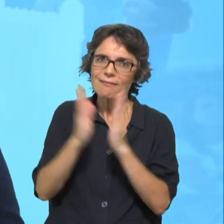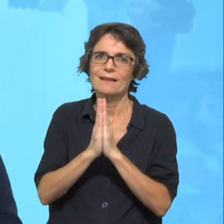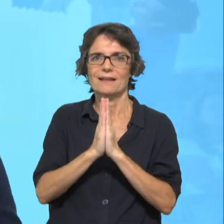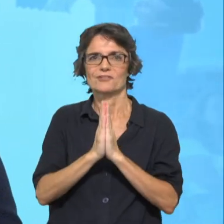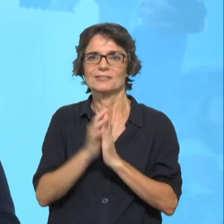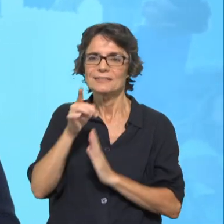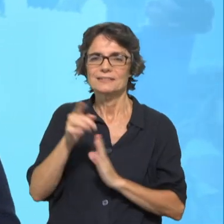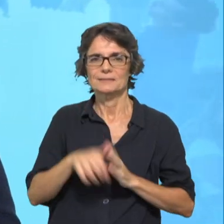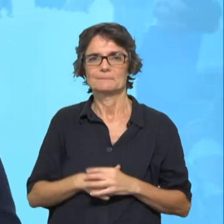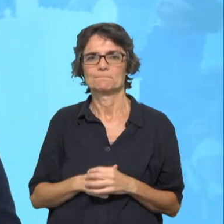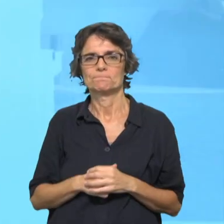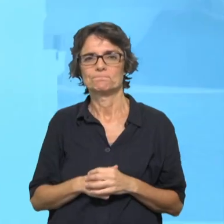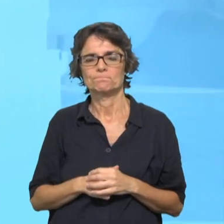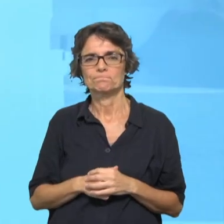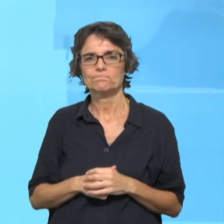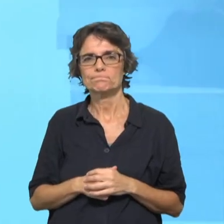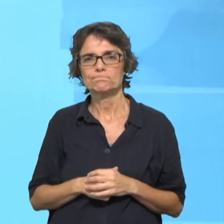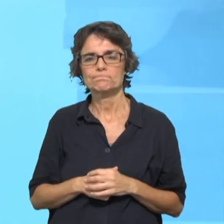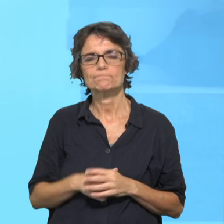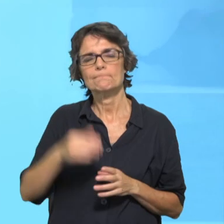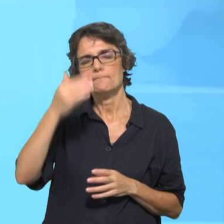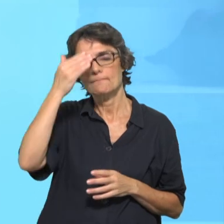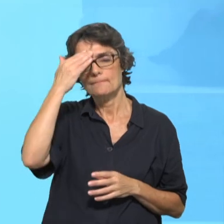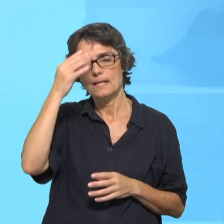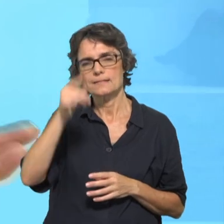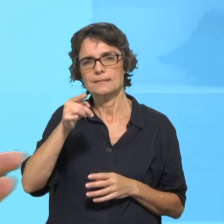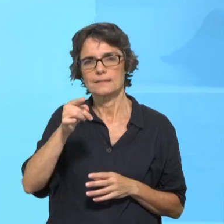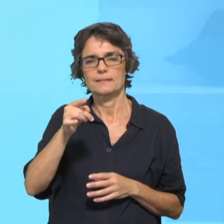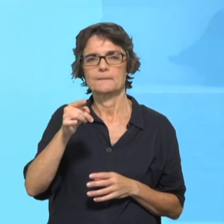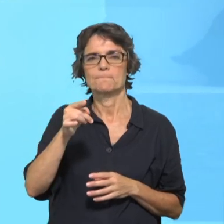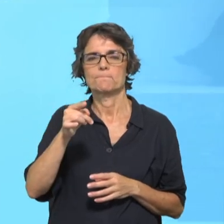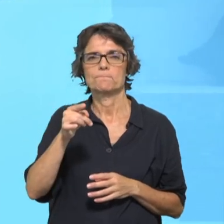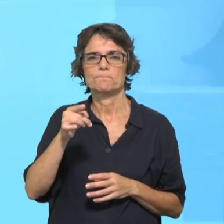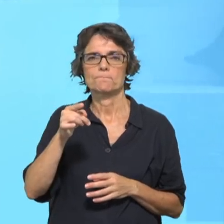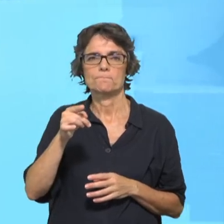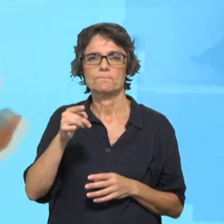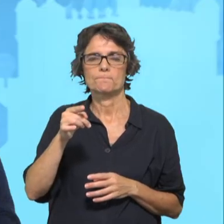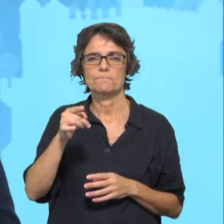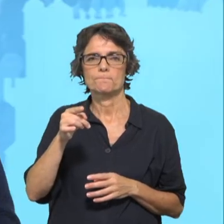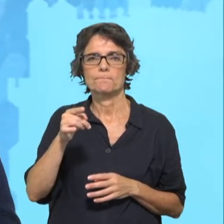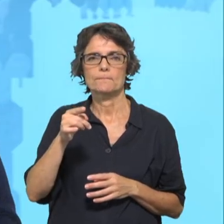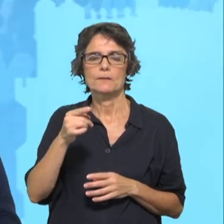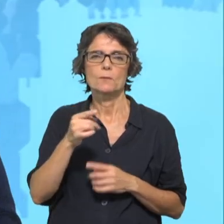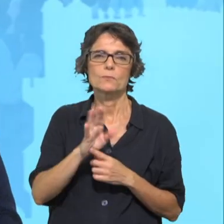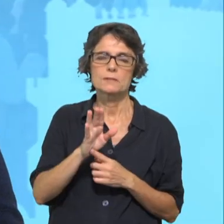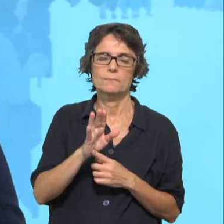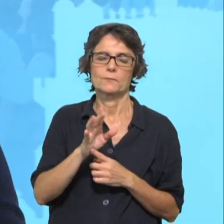Há temas onde essa polifonia pode acontecer, como, por exemplo, o diaconato